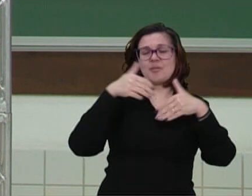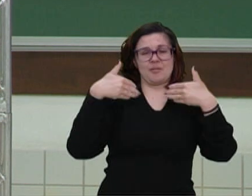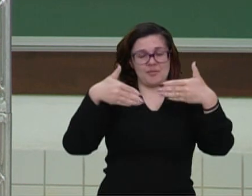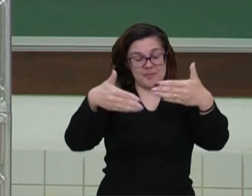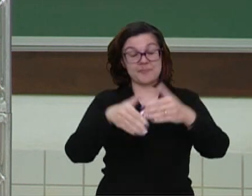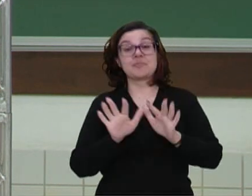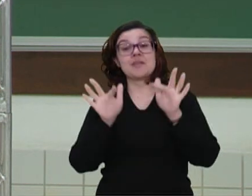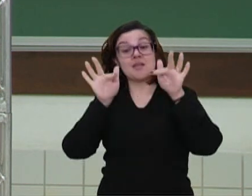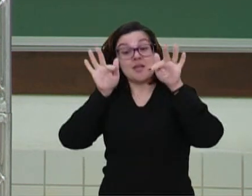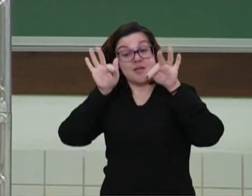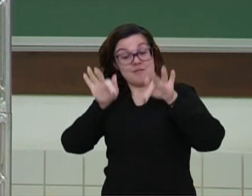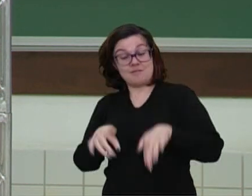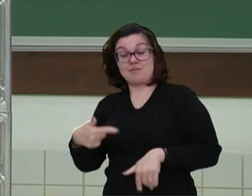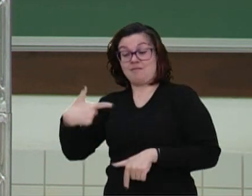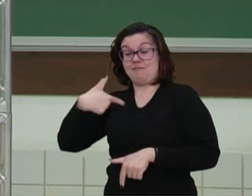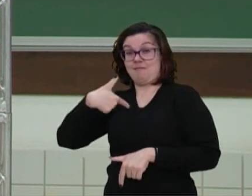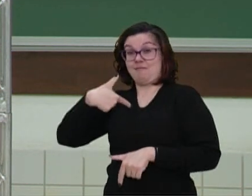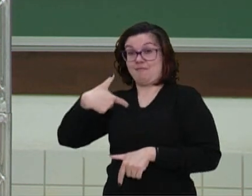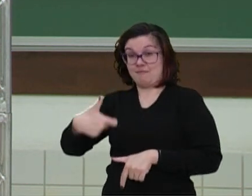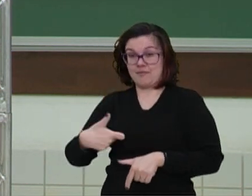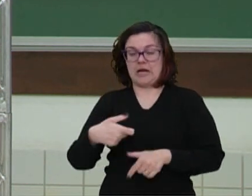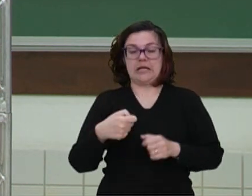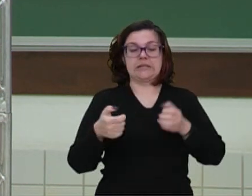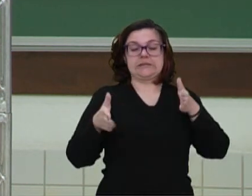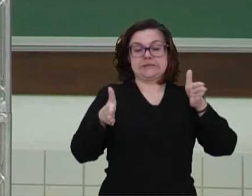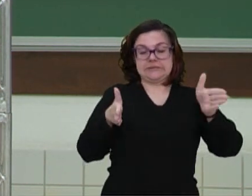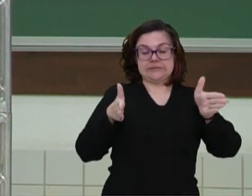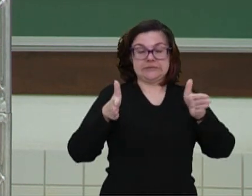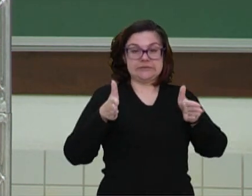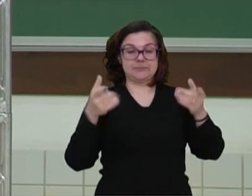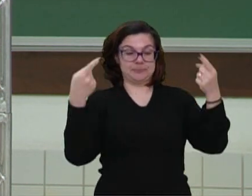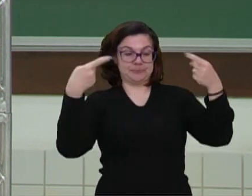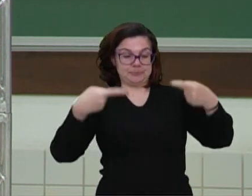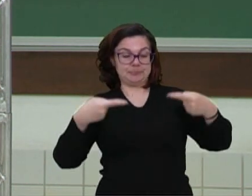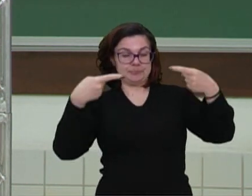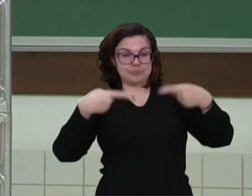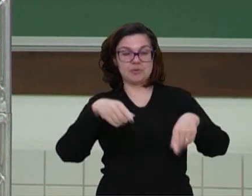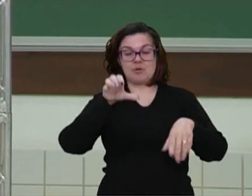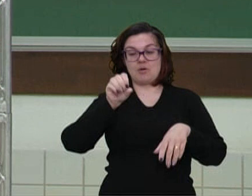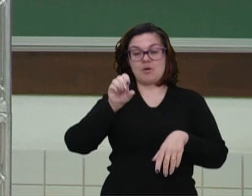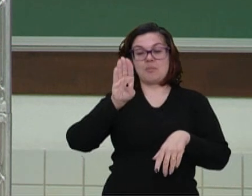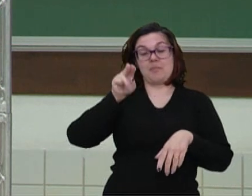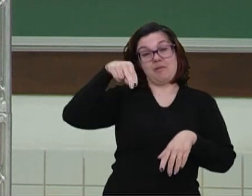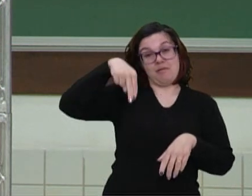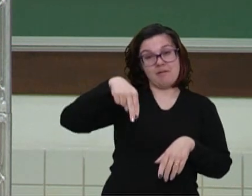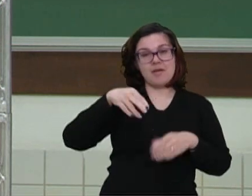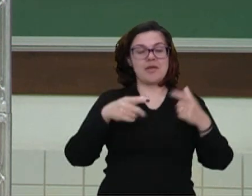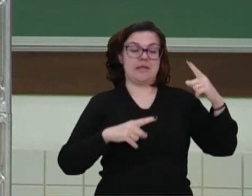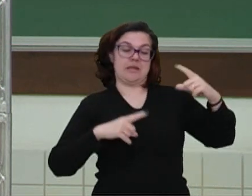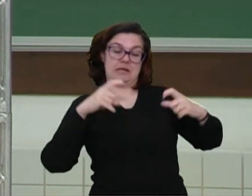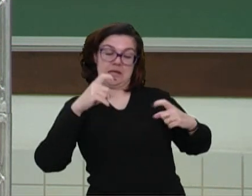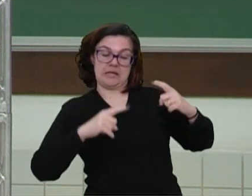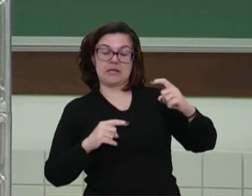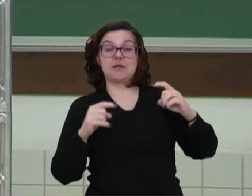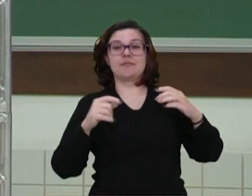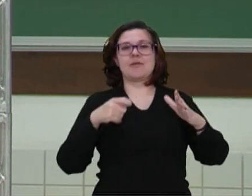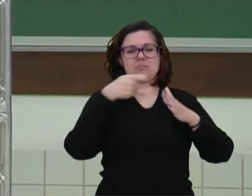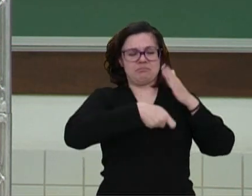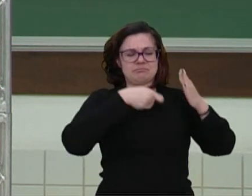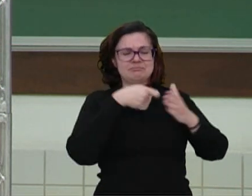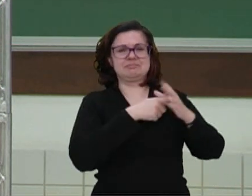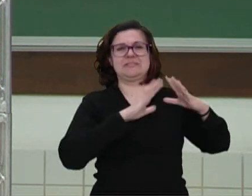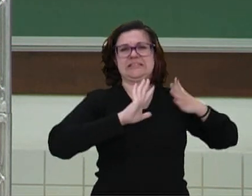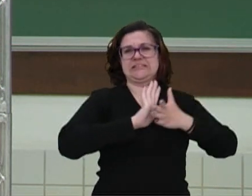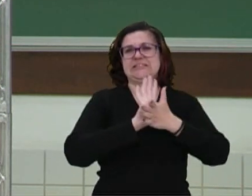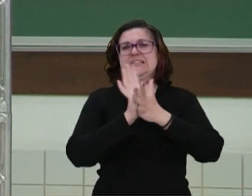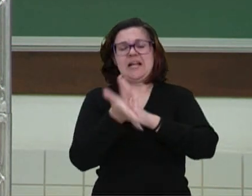uma oposição ferrenha por parte de algumas lideranças da UDN, em especial Carlos Lacerda, né? Aí, malhou Vargas na